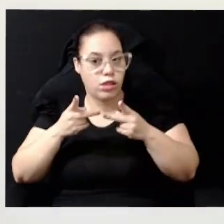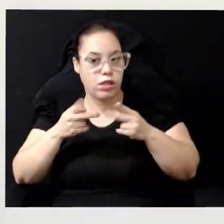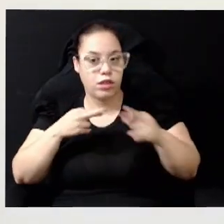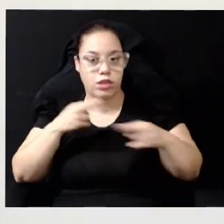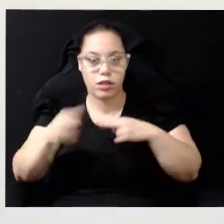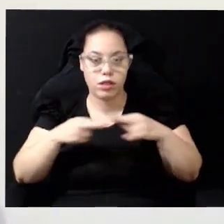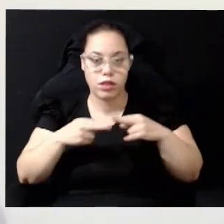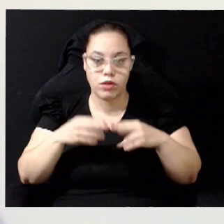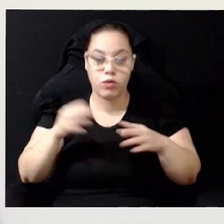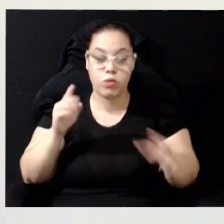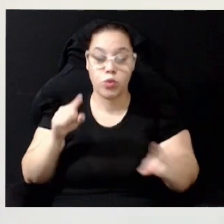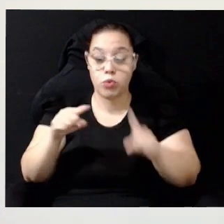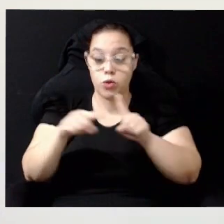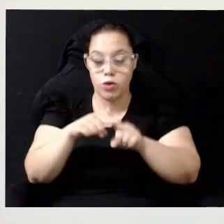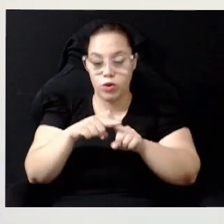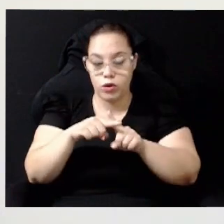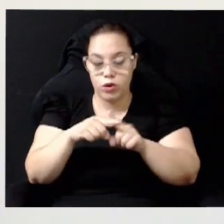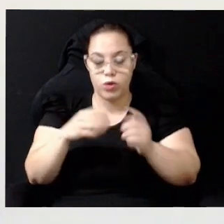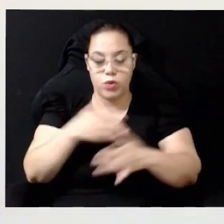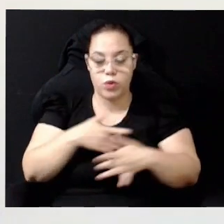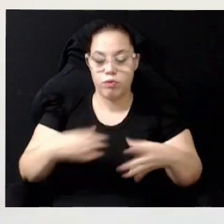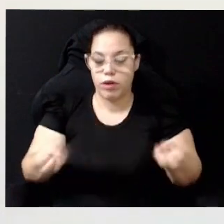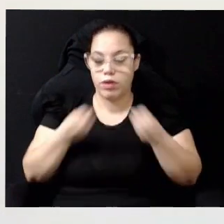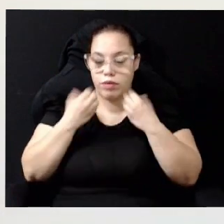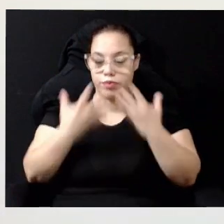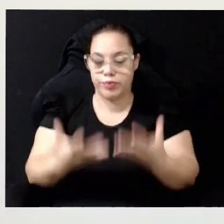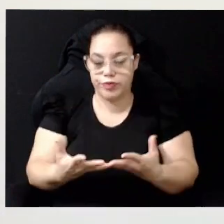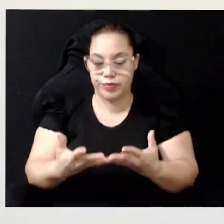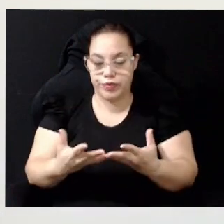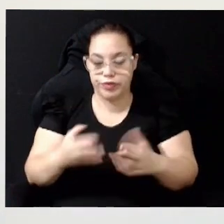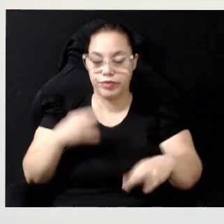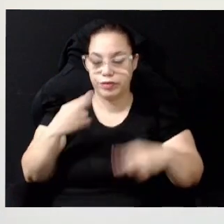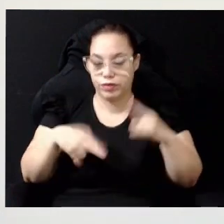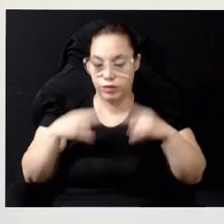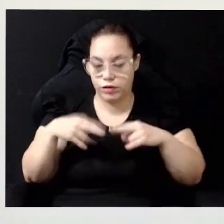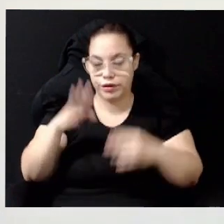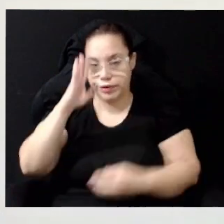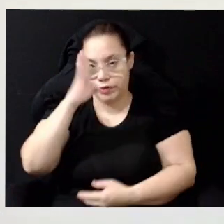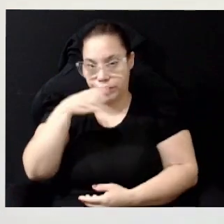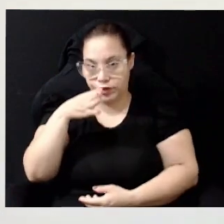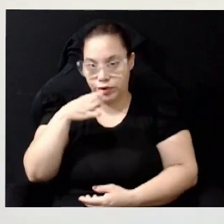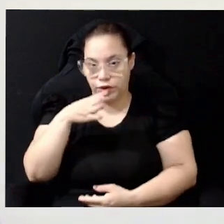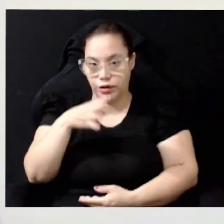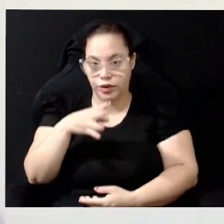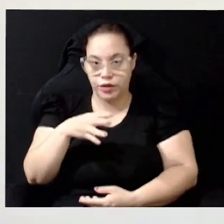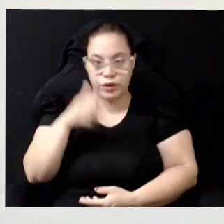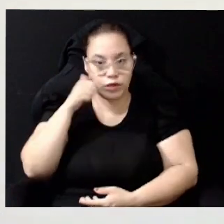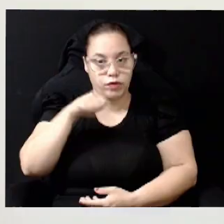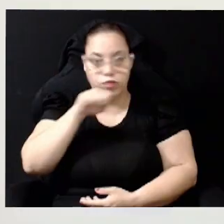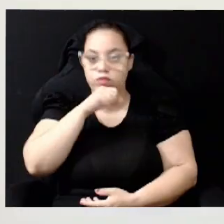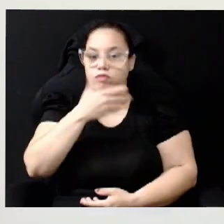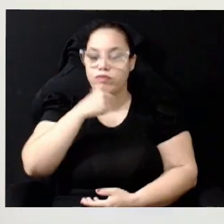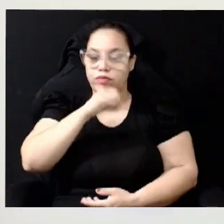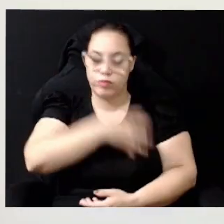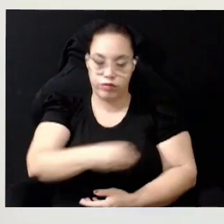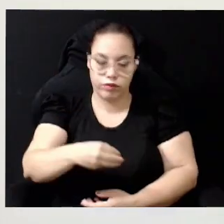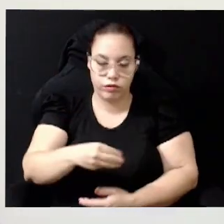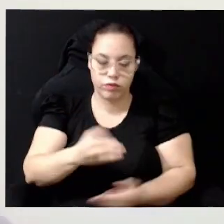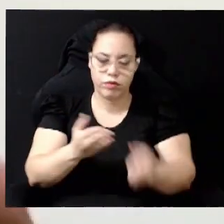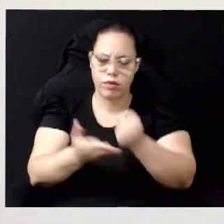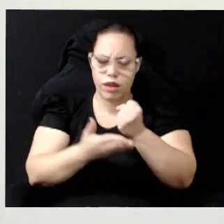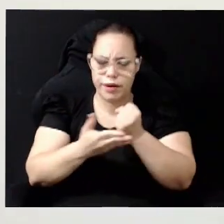positiva com o bem-estar, né, das relações, principalmente entre os pais e os filhos. Mas, basicamente, mindfulness